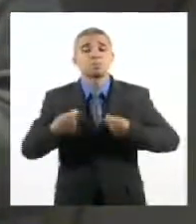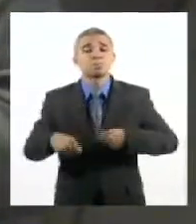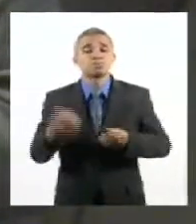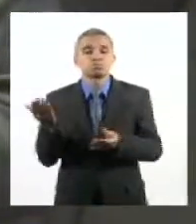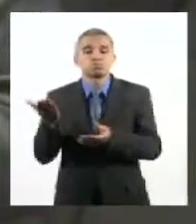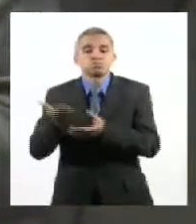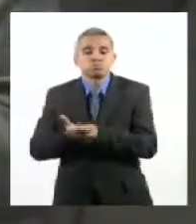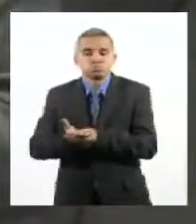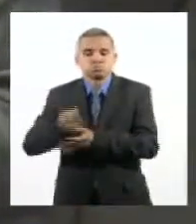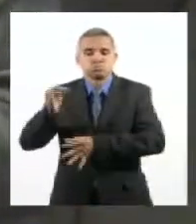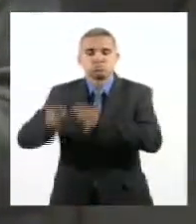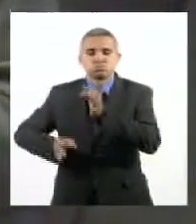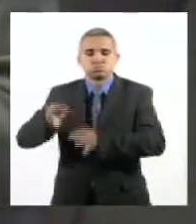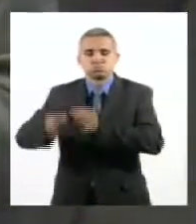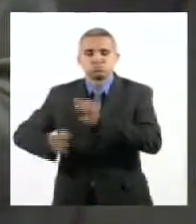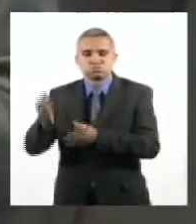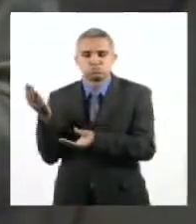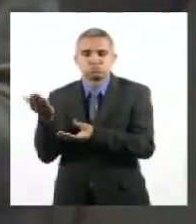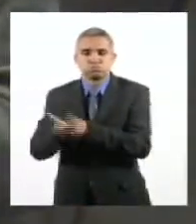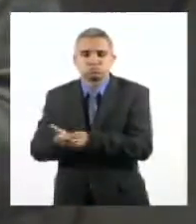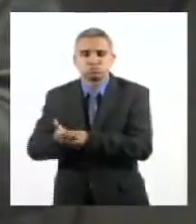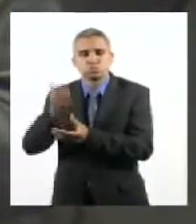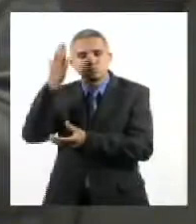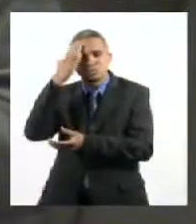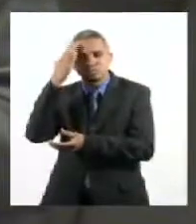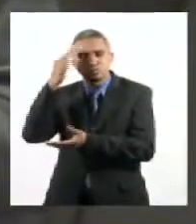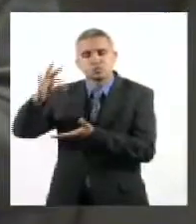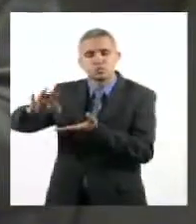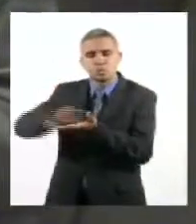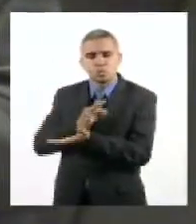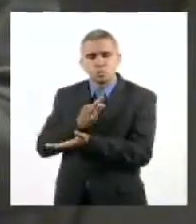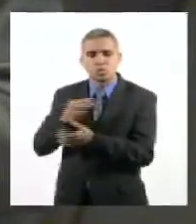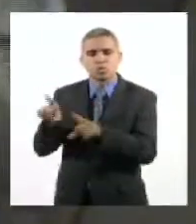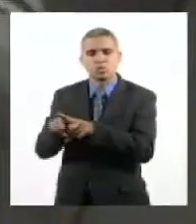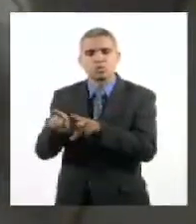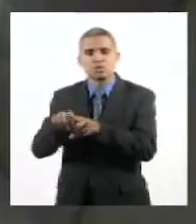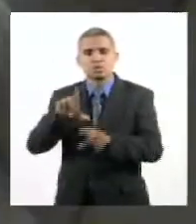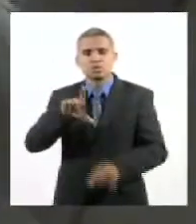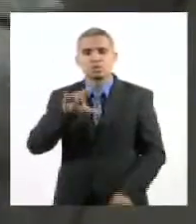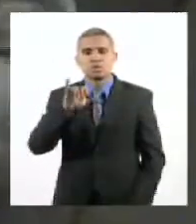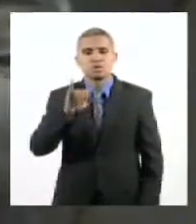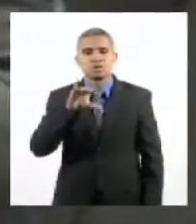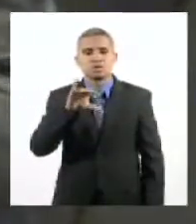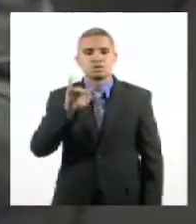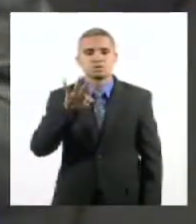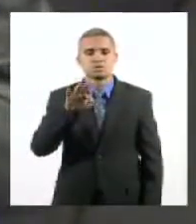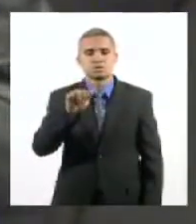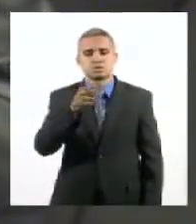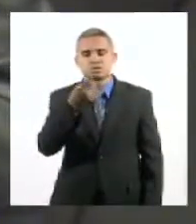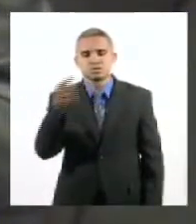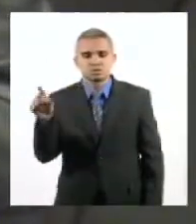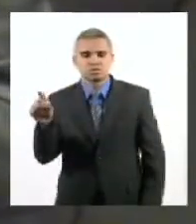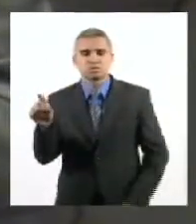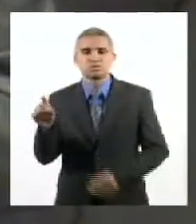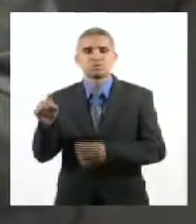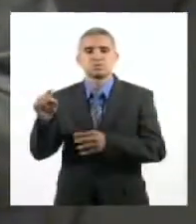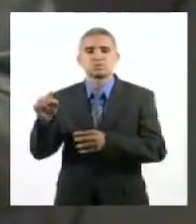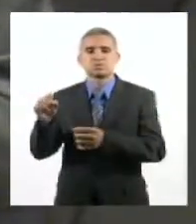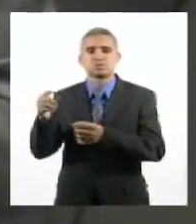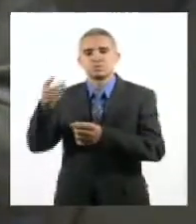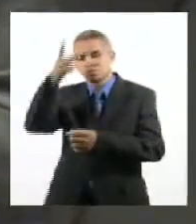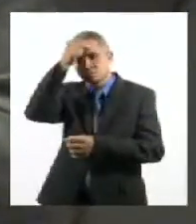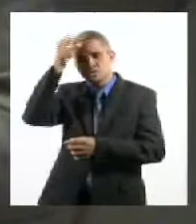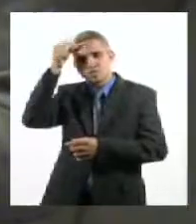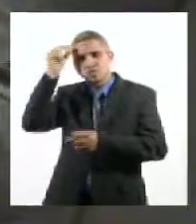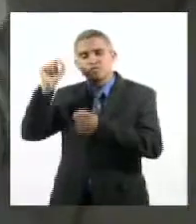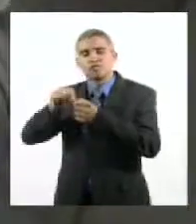todo o contrato e a toda a licitação que o município de Timor fez com uma empresa de outro